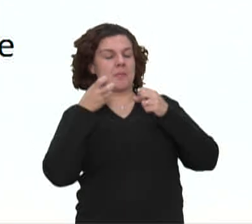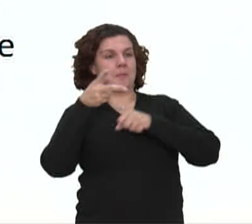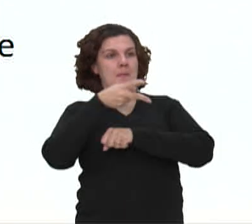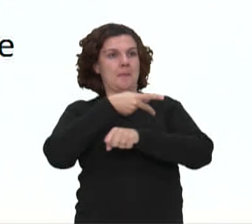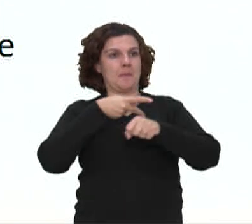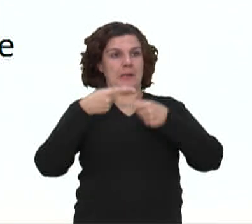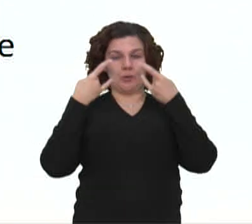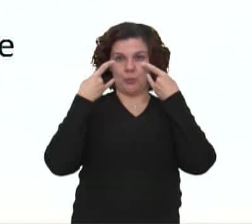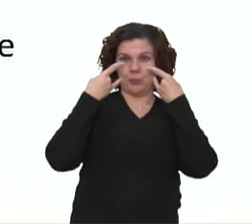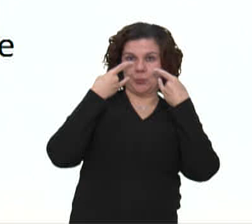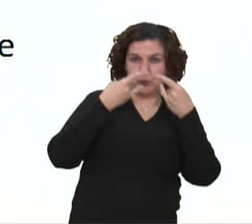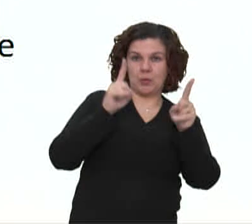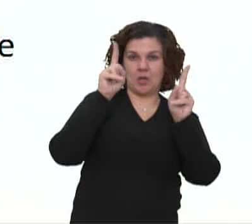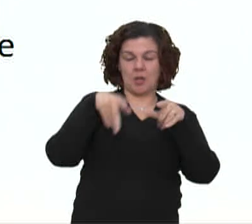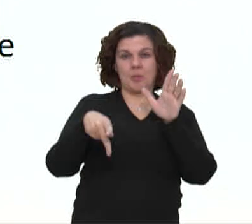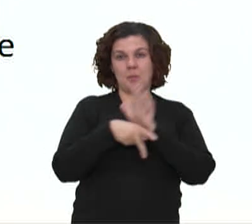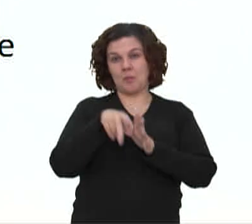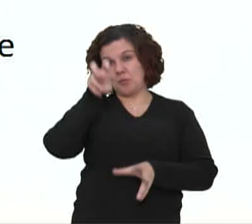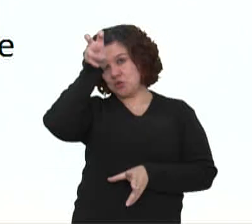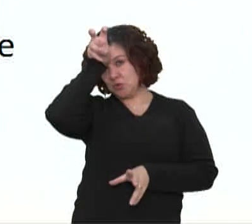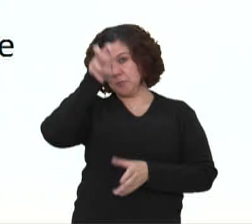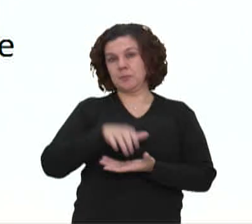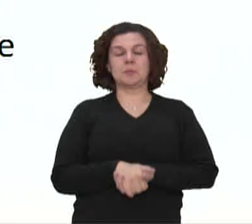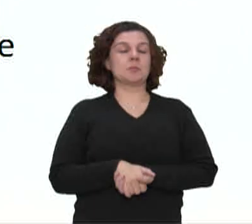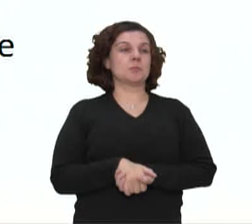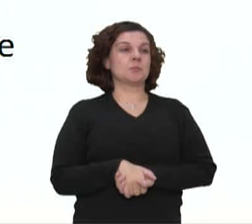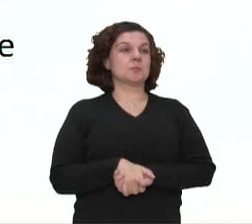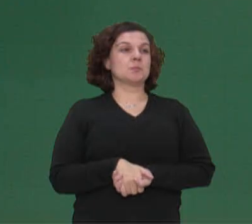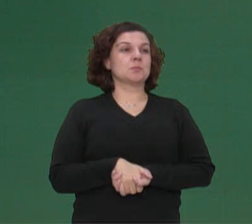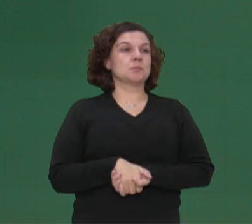destaque para com a economia do continente é o Egito. Gente,